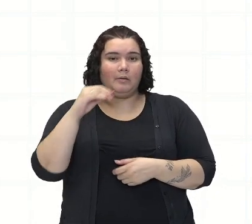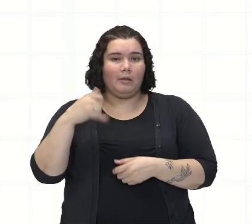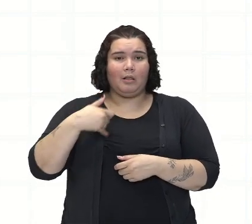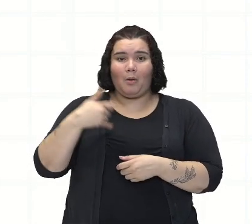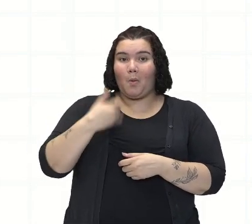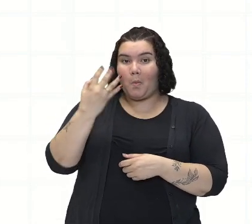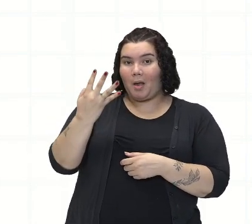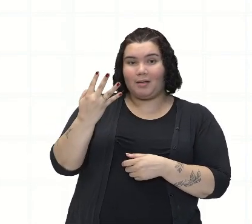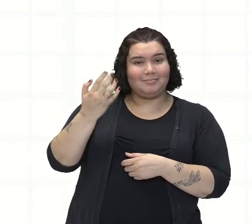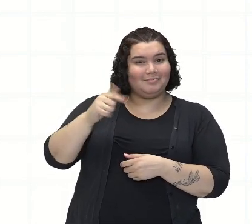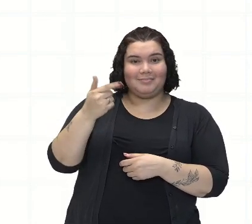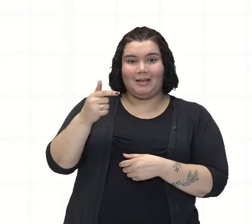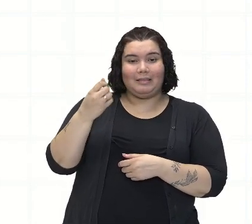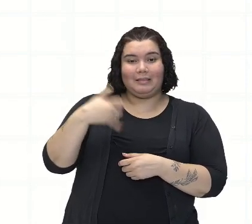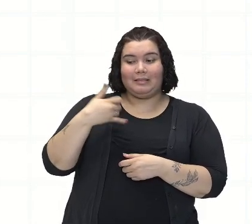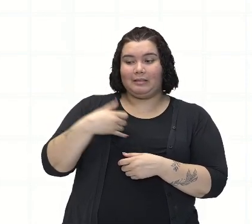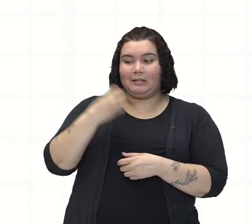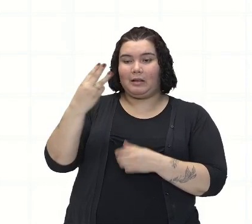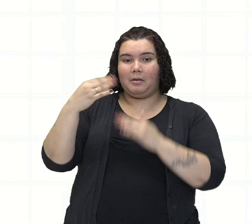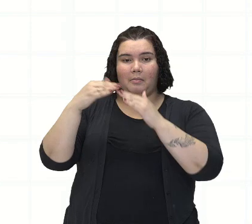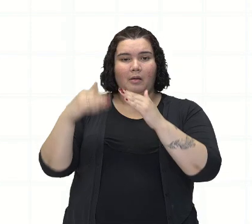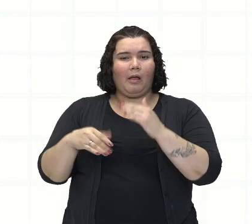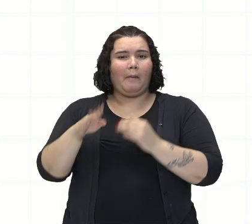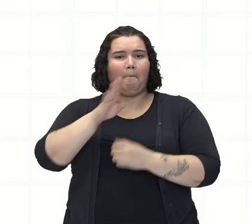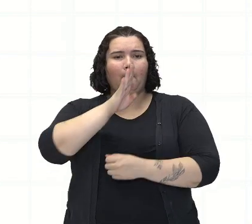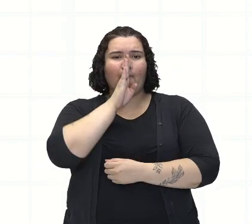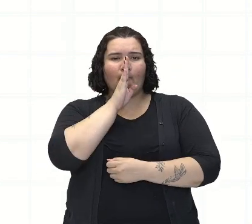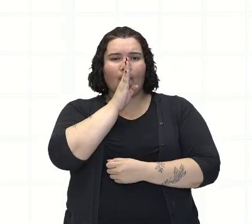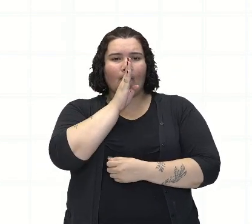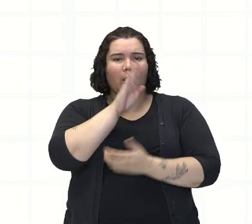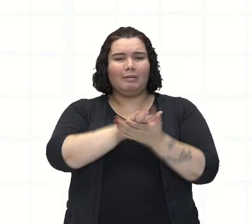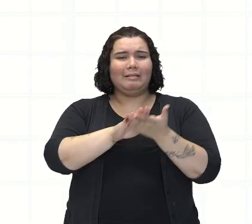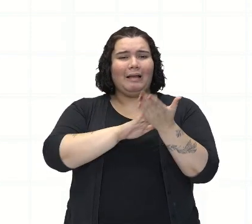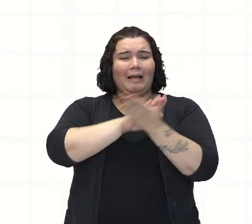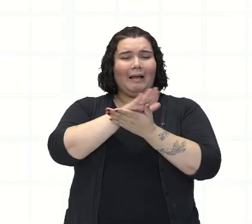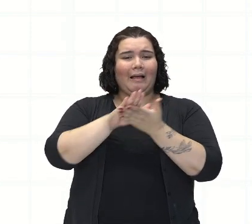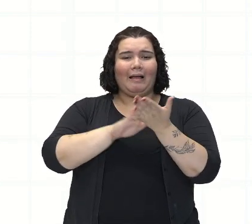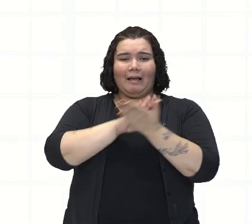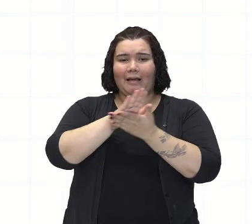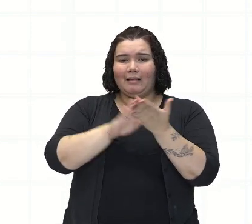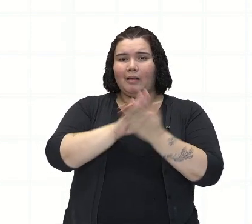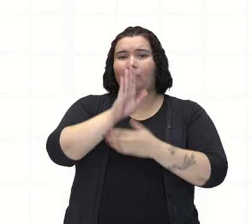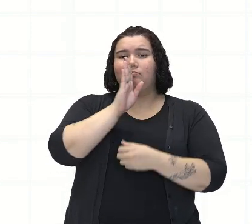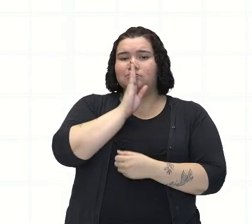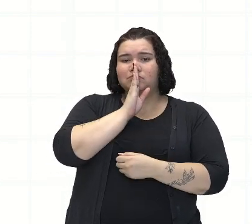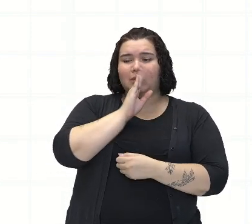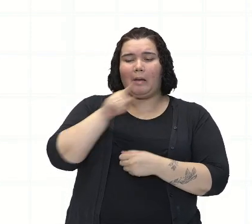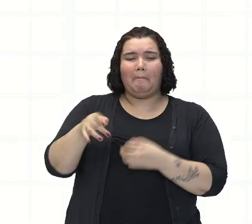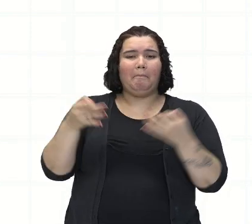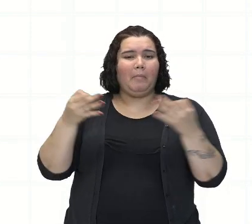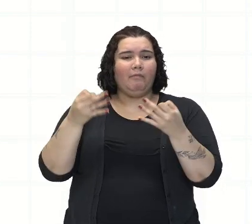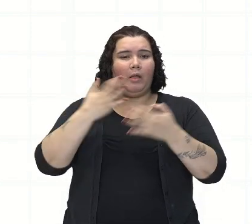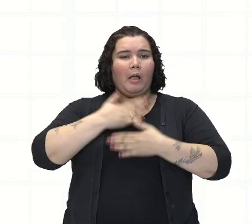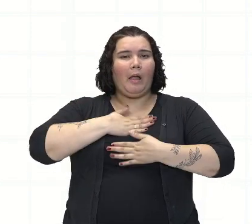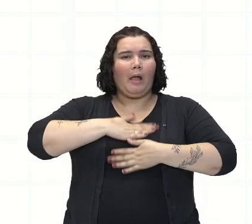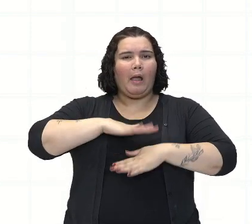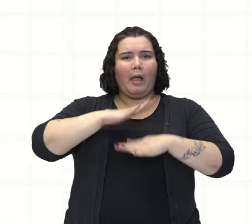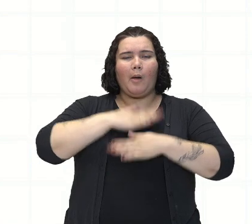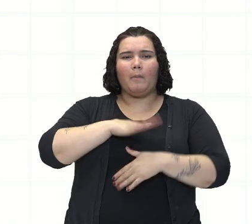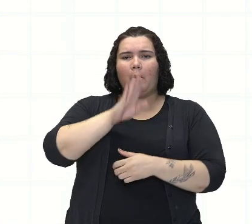4 anos, não incomodava ninguém e não se fazia notada, a não ser pela perfeita